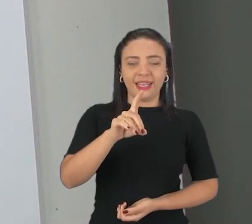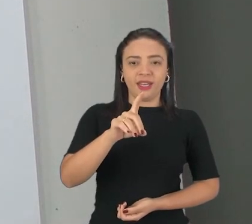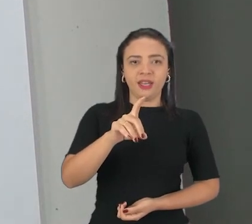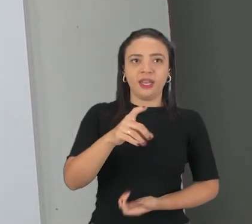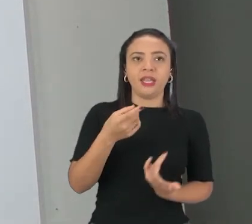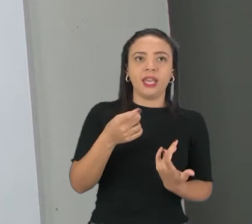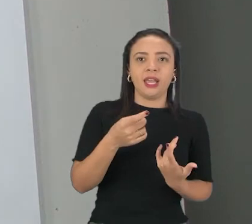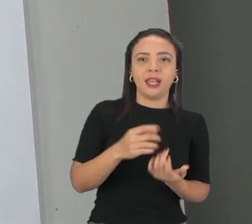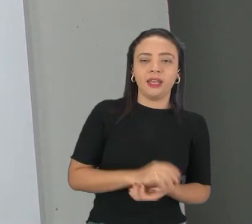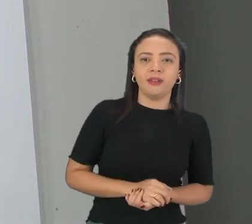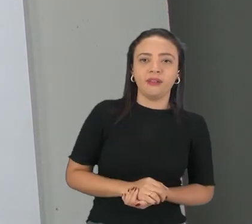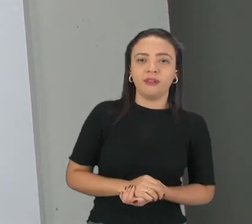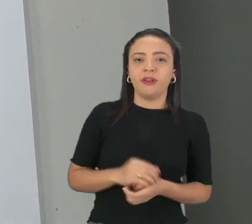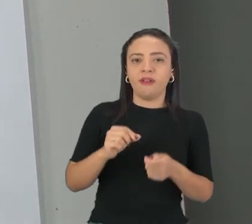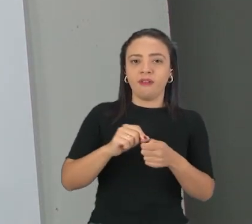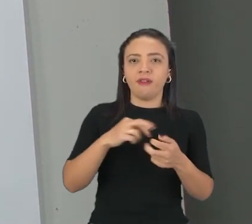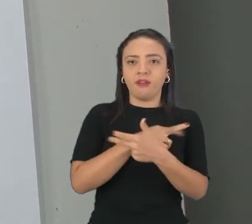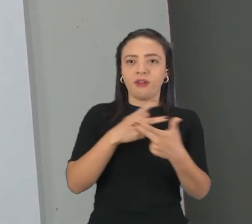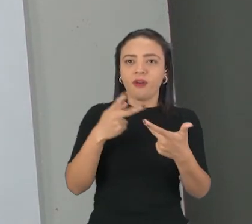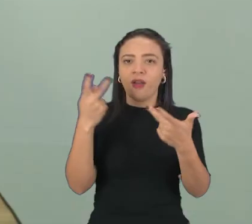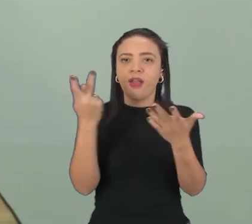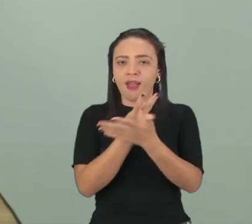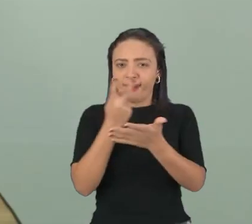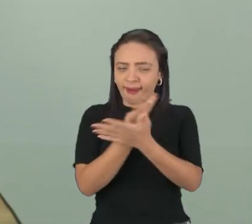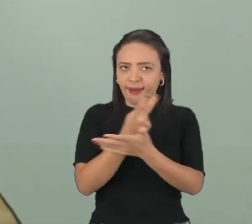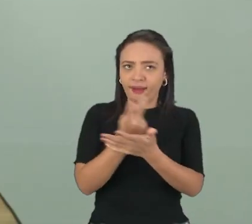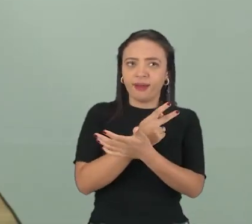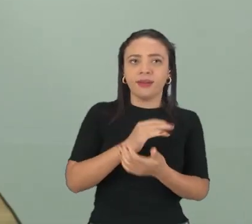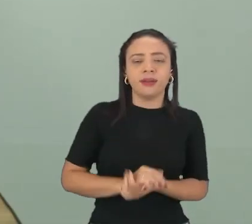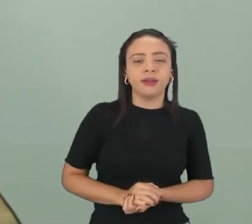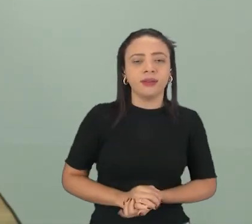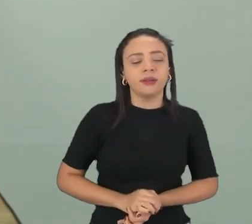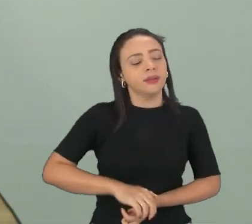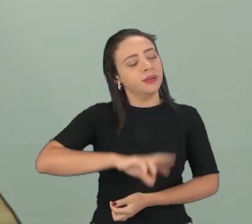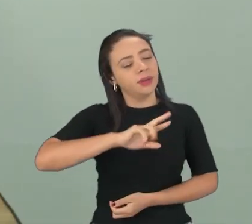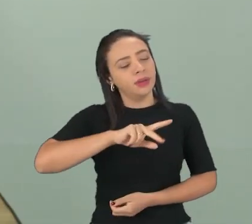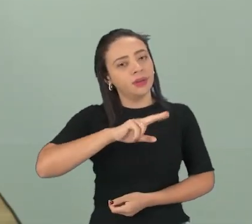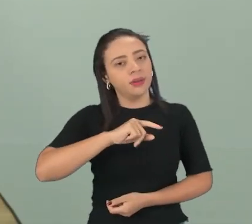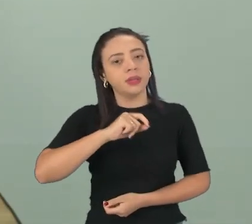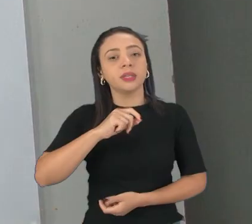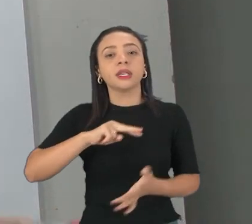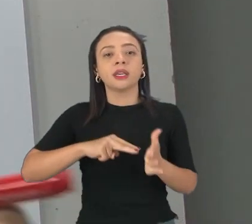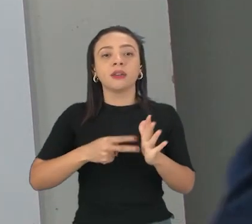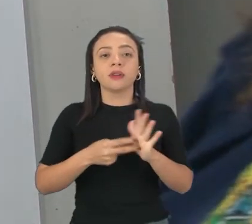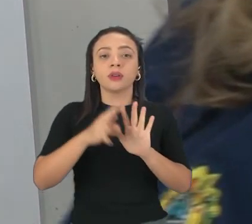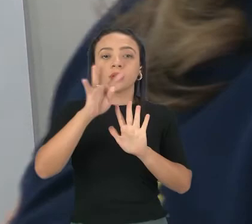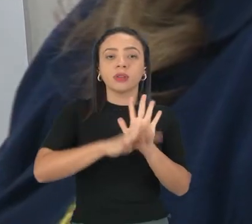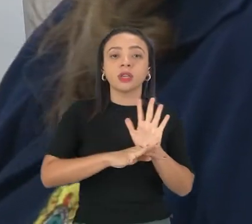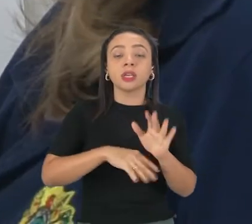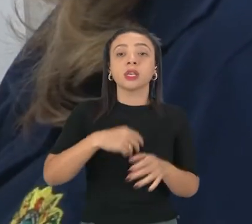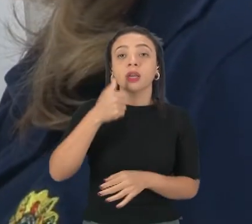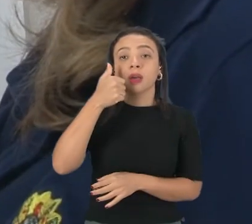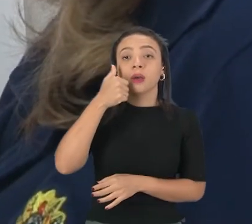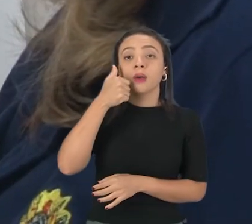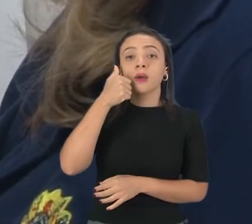também? Não, né? Aqui, no caso, o texto nos leva a entender que ela é uma menina que gosta de